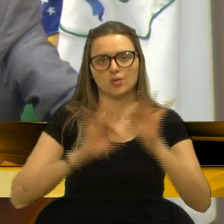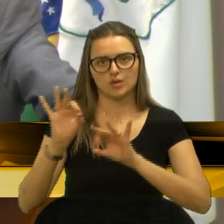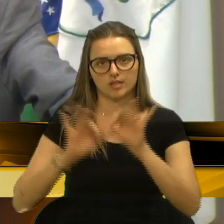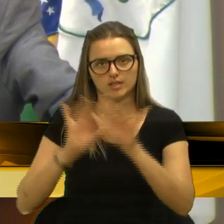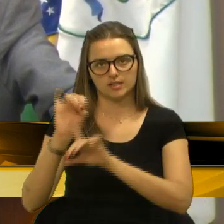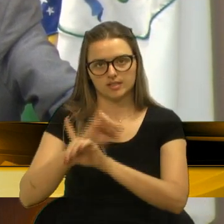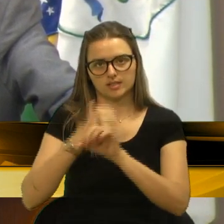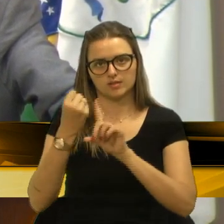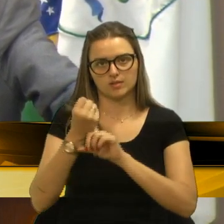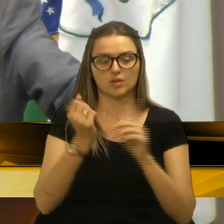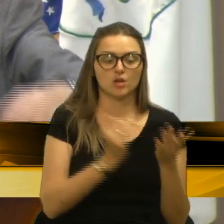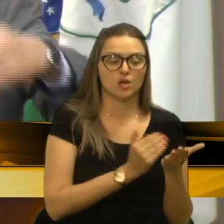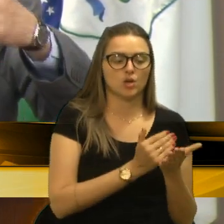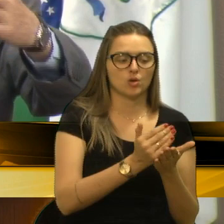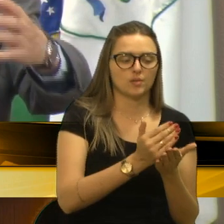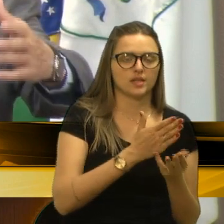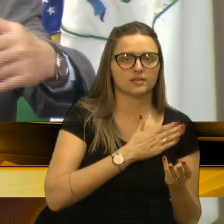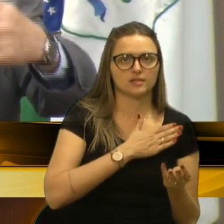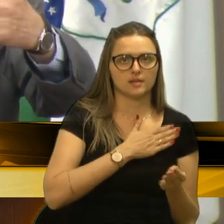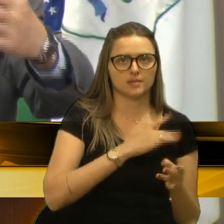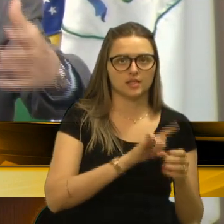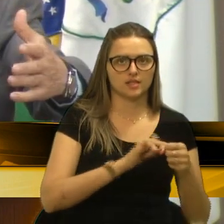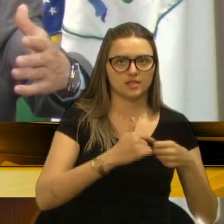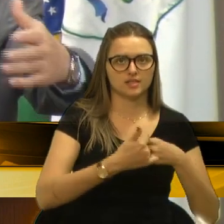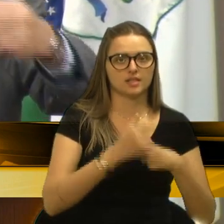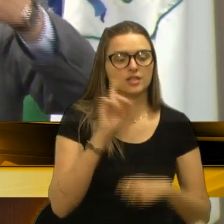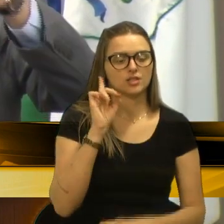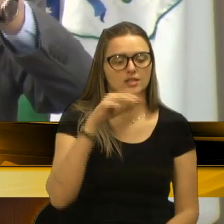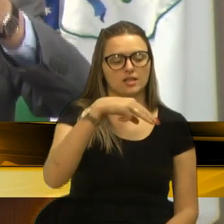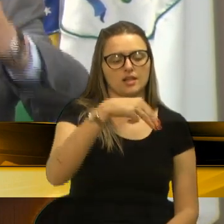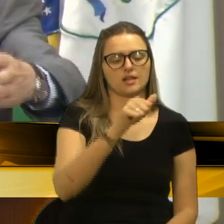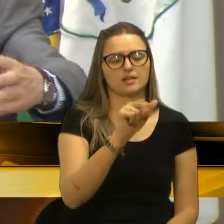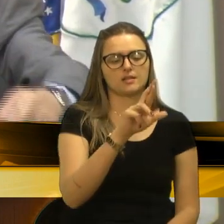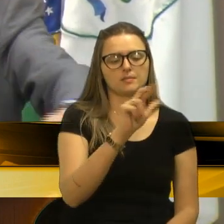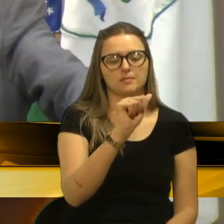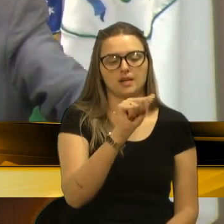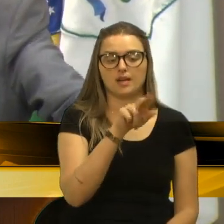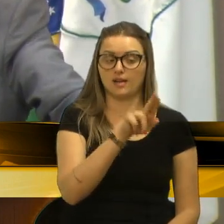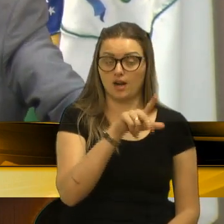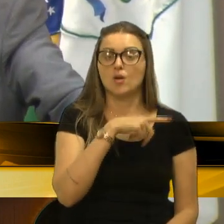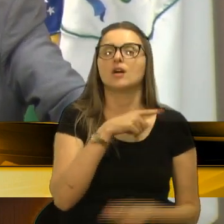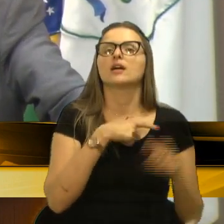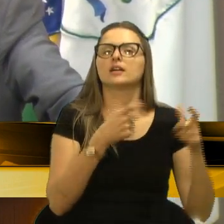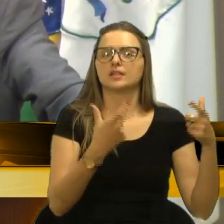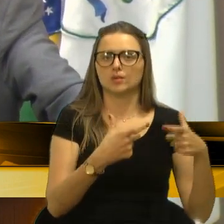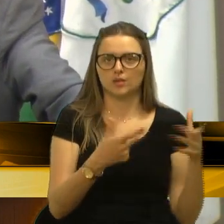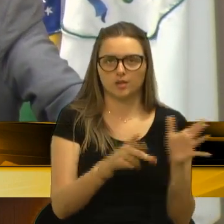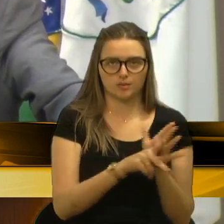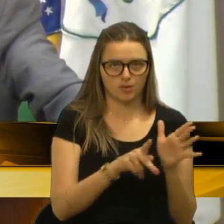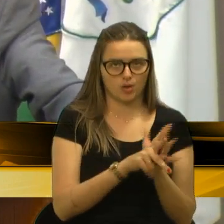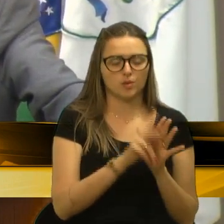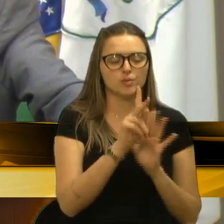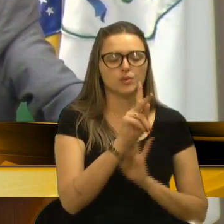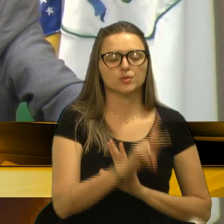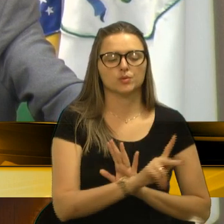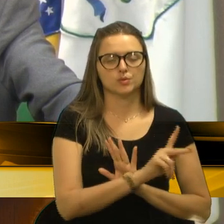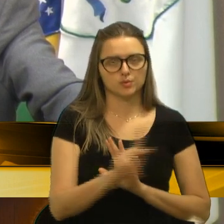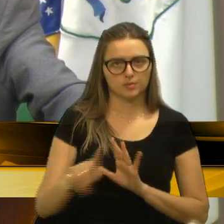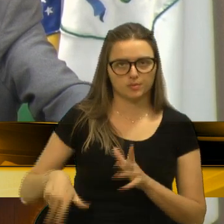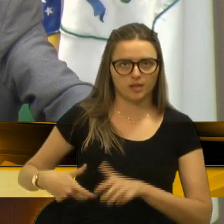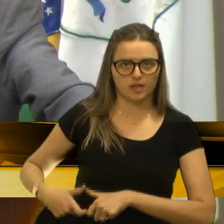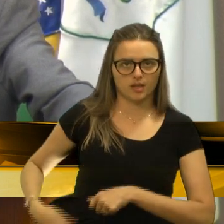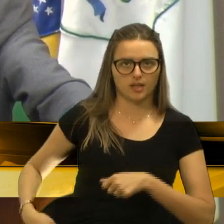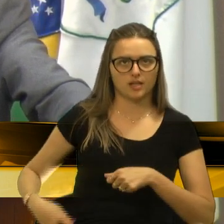Isso começa pela minha cidade natal, lá em Marau, que tem uma importante sede dos capuchinhos, aonde eu tive a oportunidade